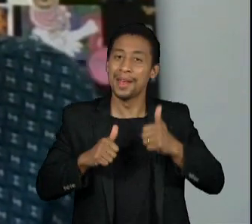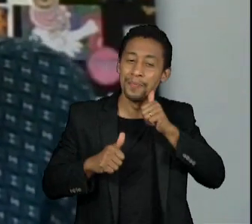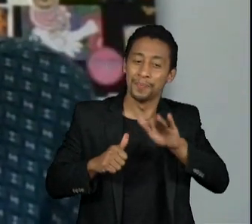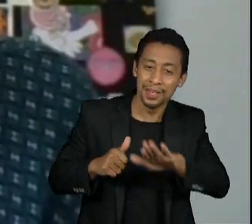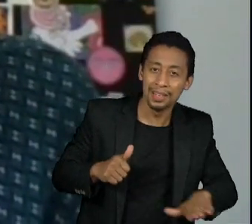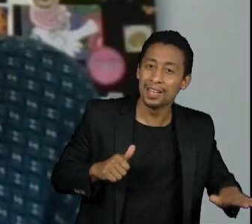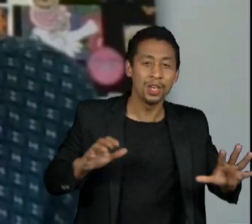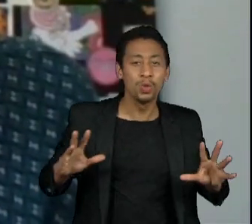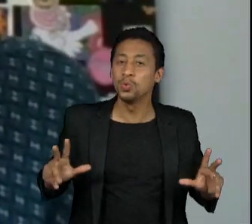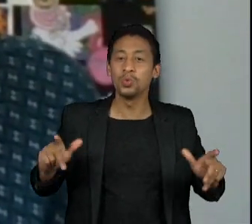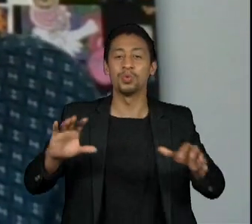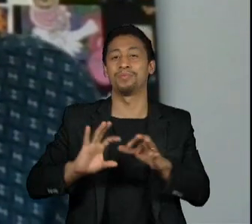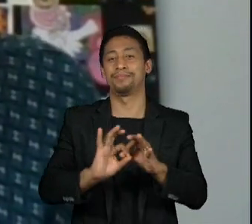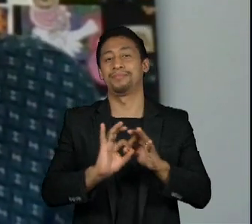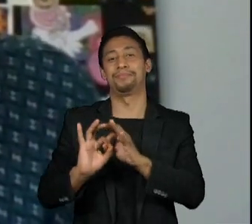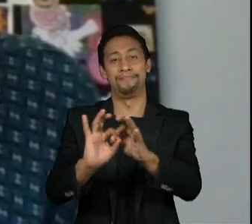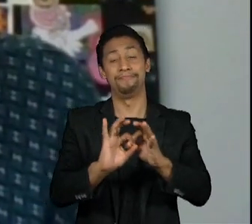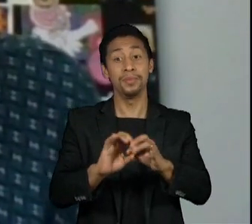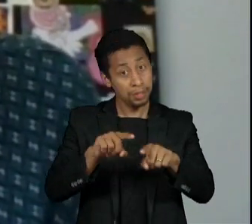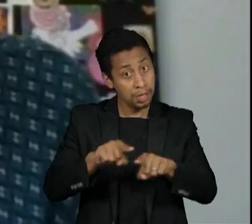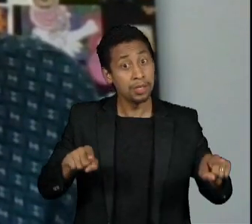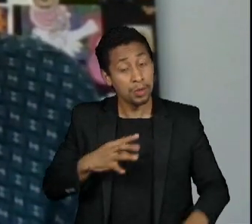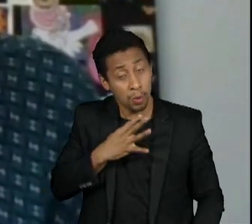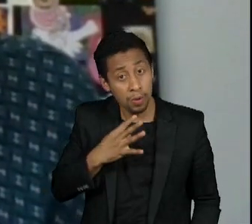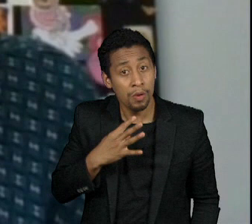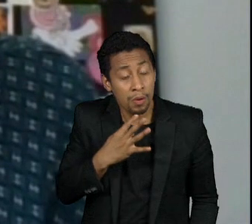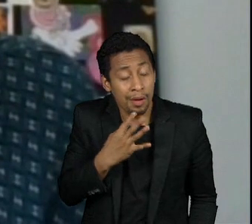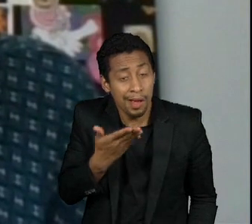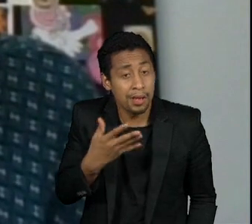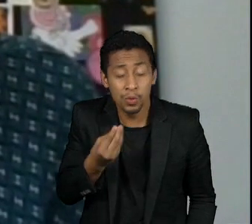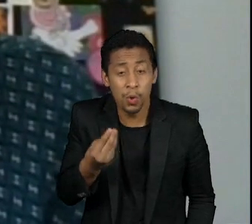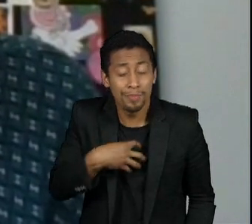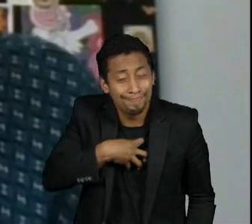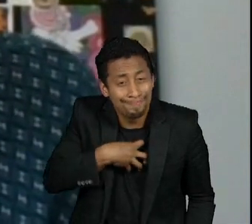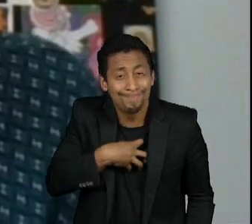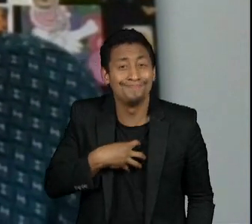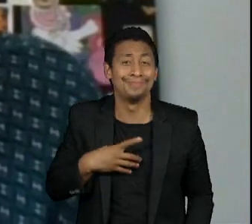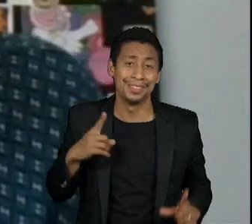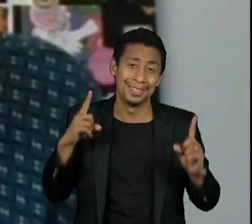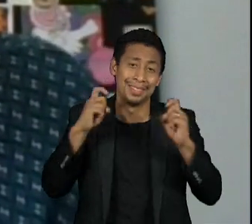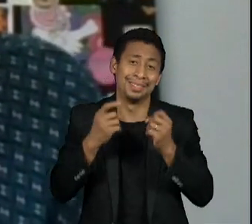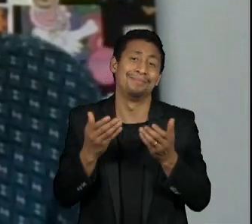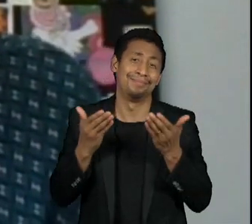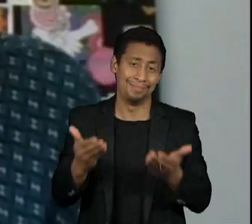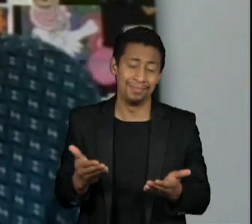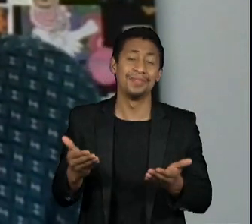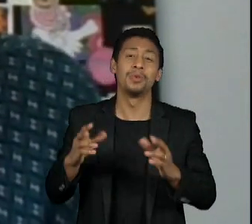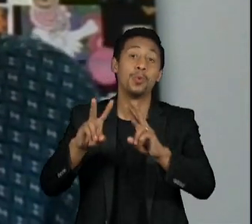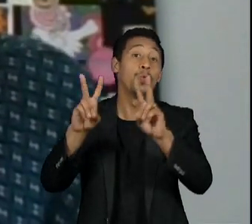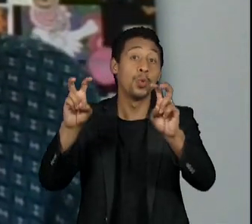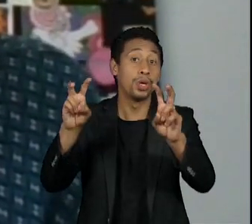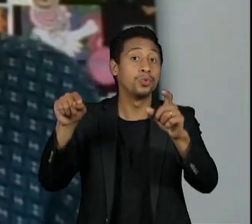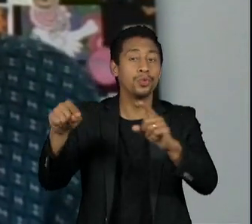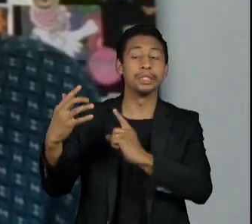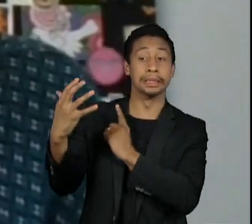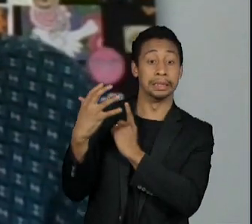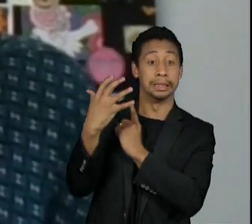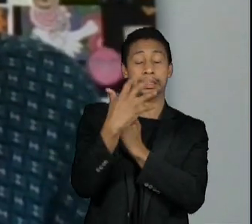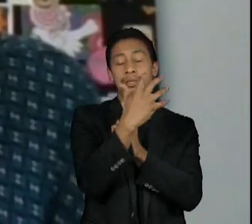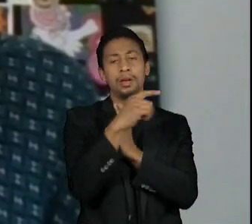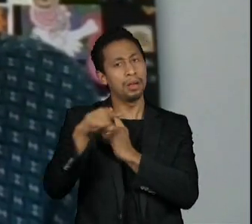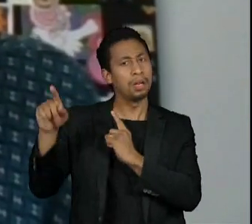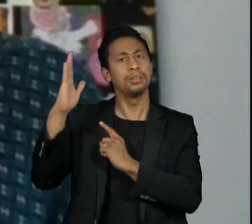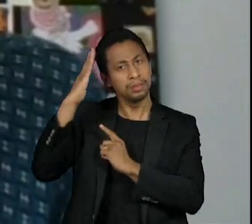quem tem esse conhecimento, né? E essa vivência na prática de como essas questões afetam a sua vida e o